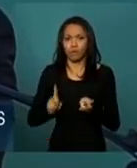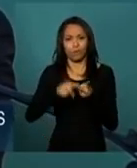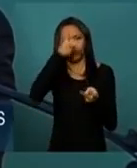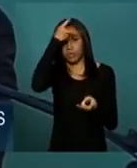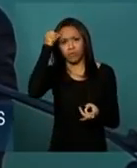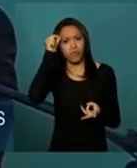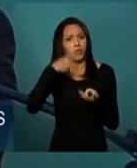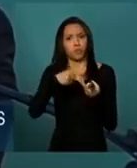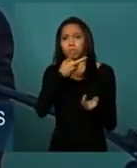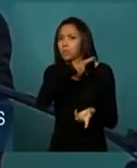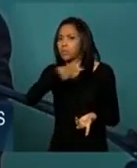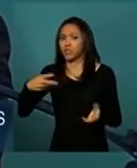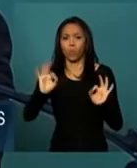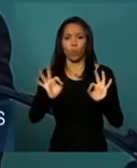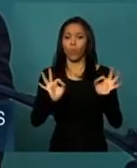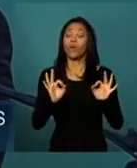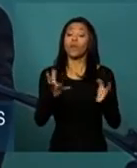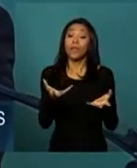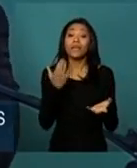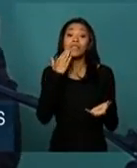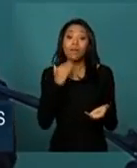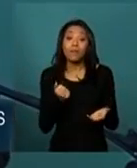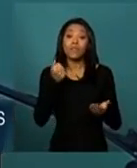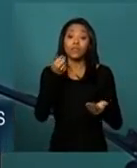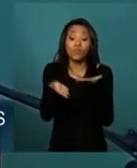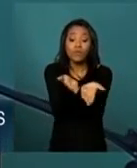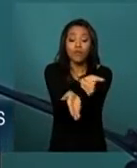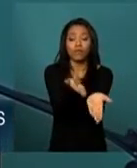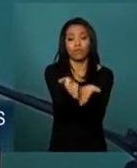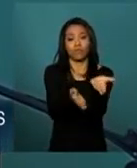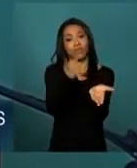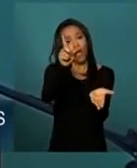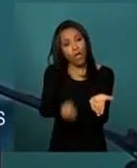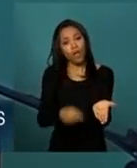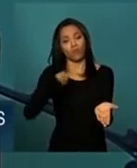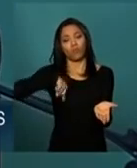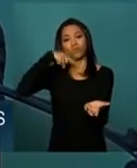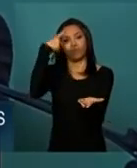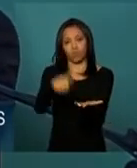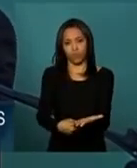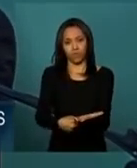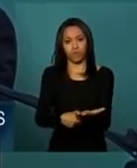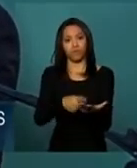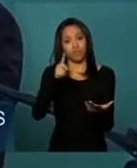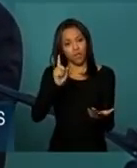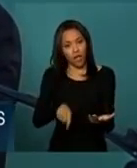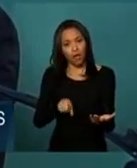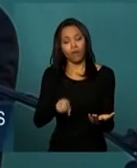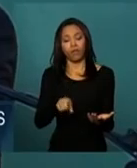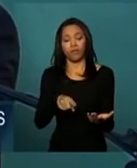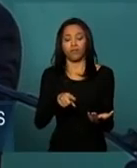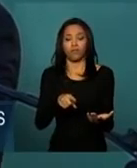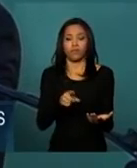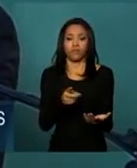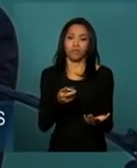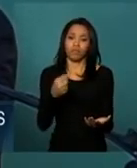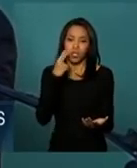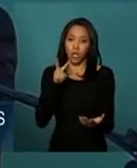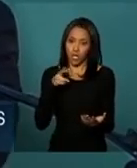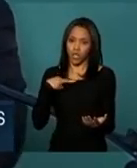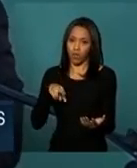que os serviços venham a ser melhorados. E é este o nosso compromisso e esse tem sido o comportamento do